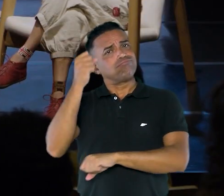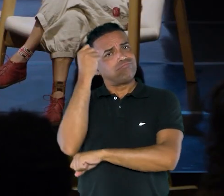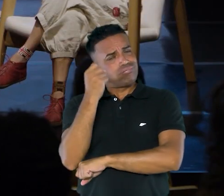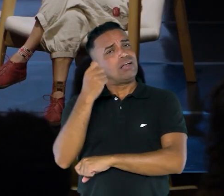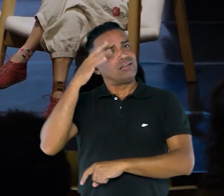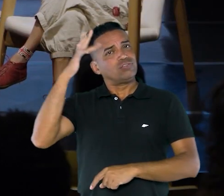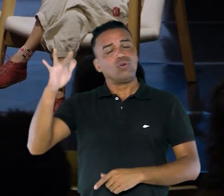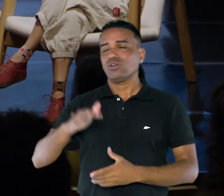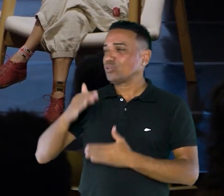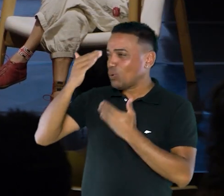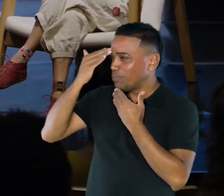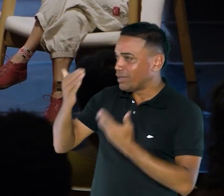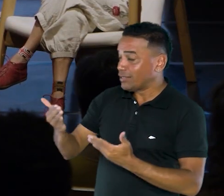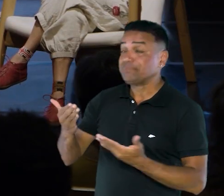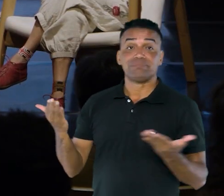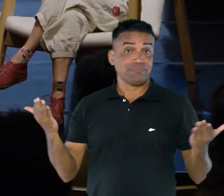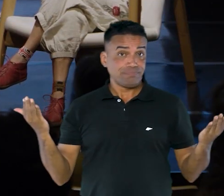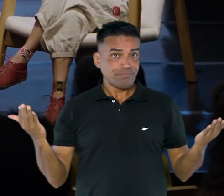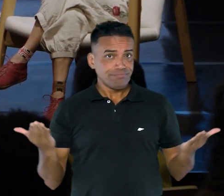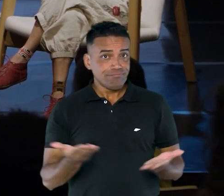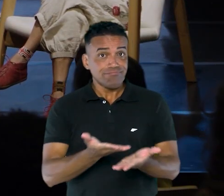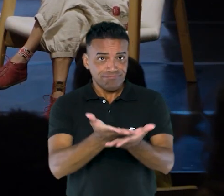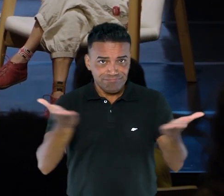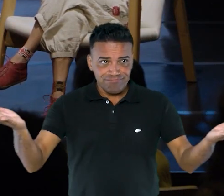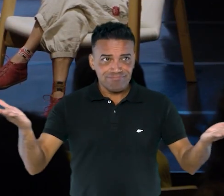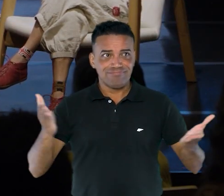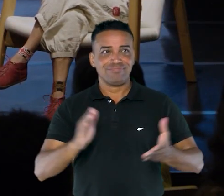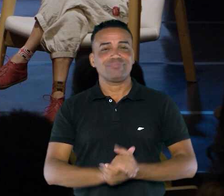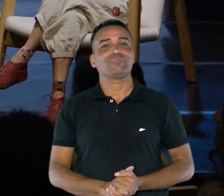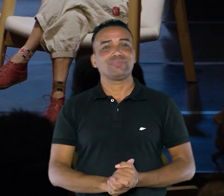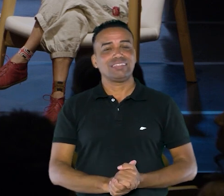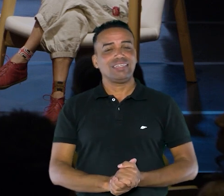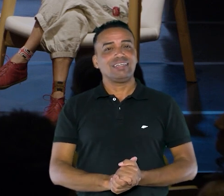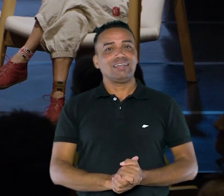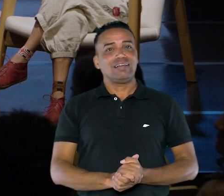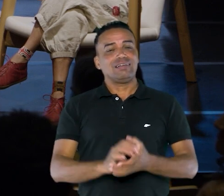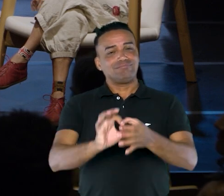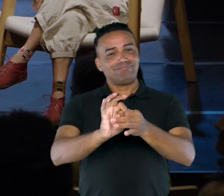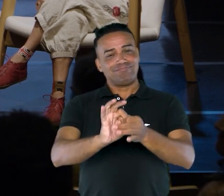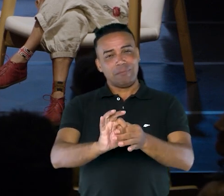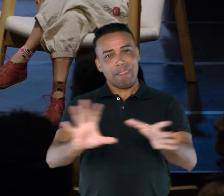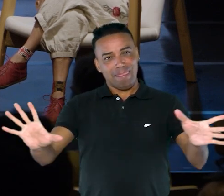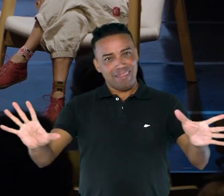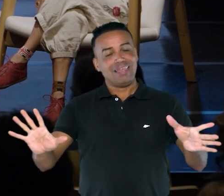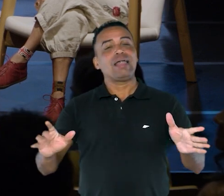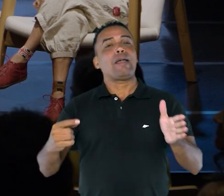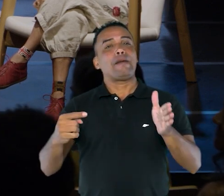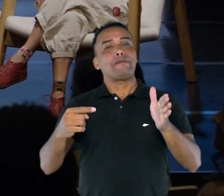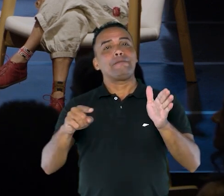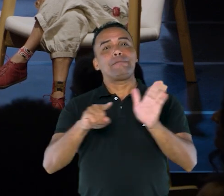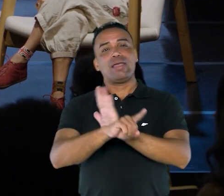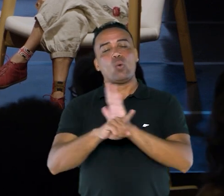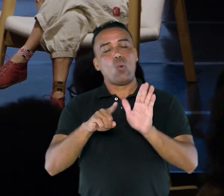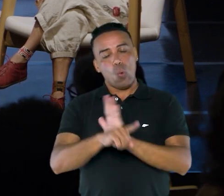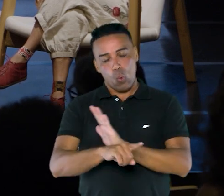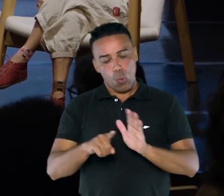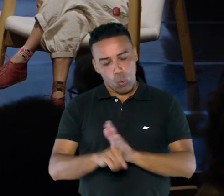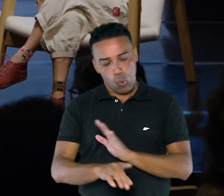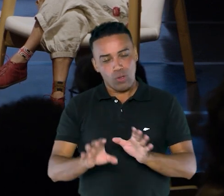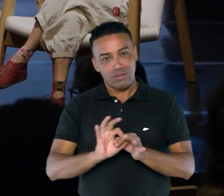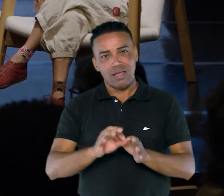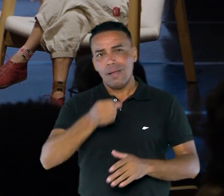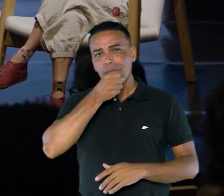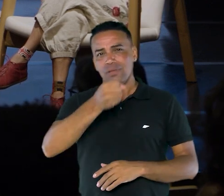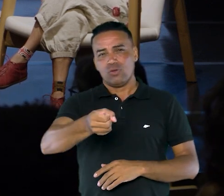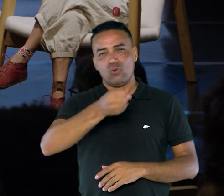Muito bem, obrigada, Nurit. E agora, vocês. Estão abertas as perguntas.